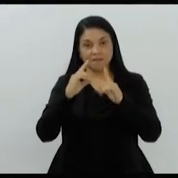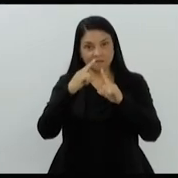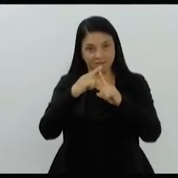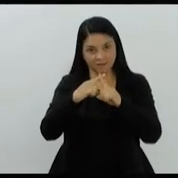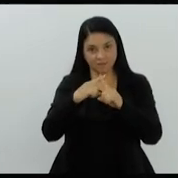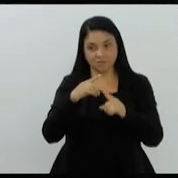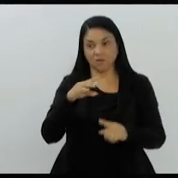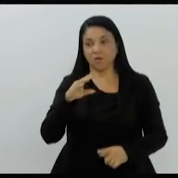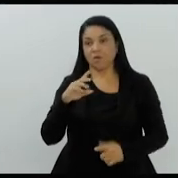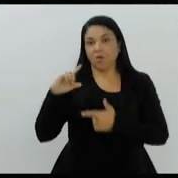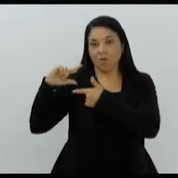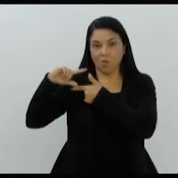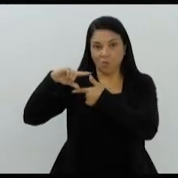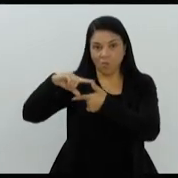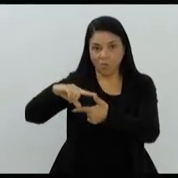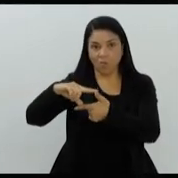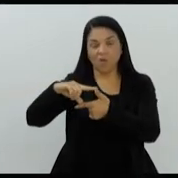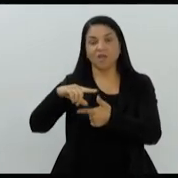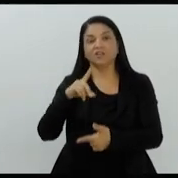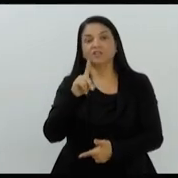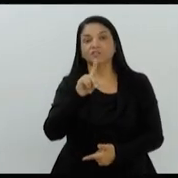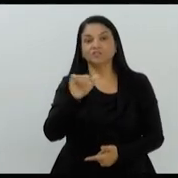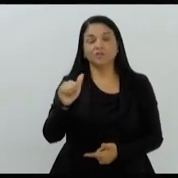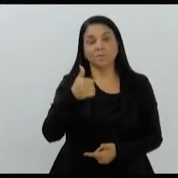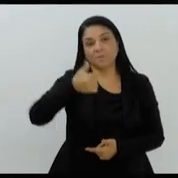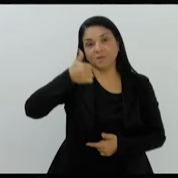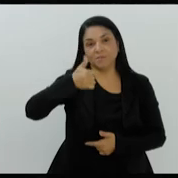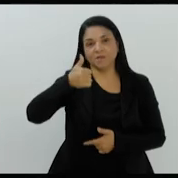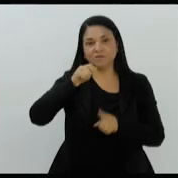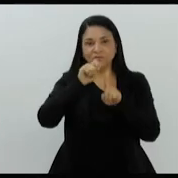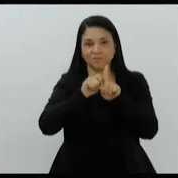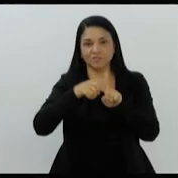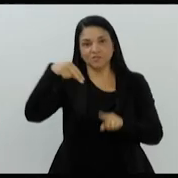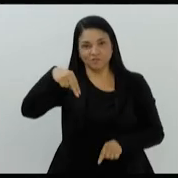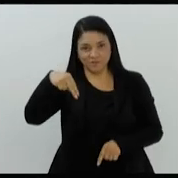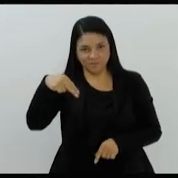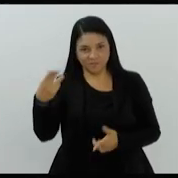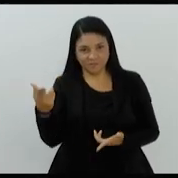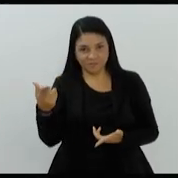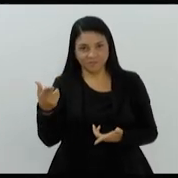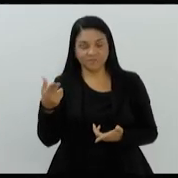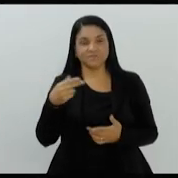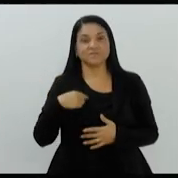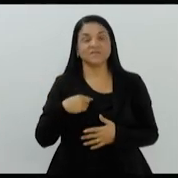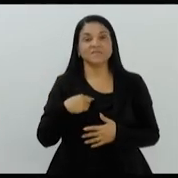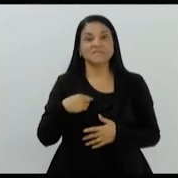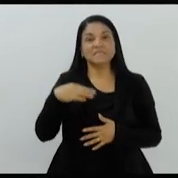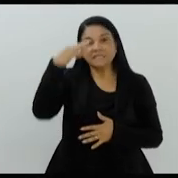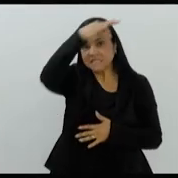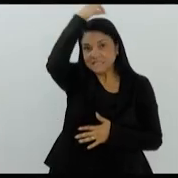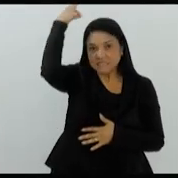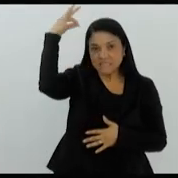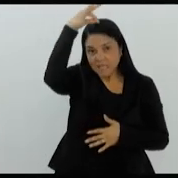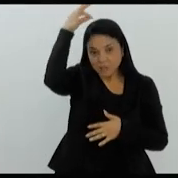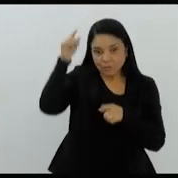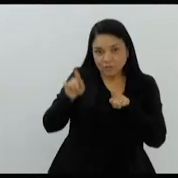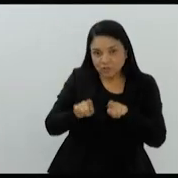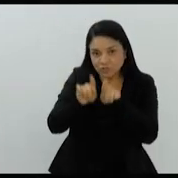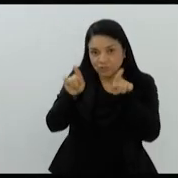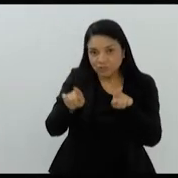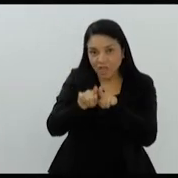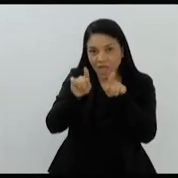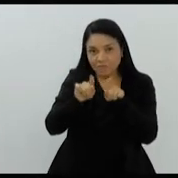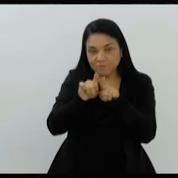novembro. Você veja, de qualquer forma, que esses santos gêmeos são